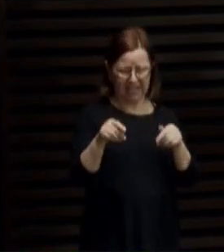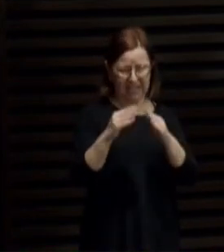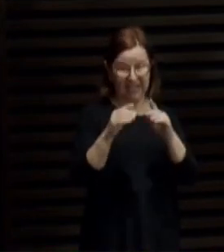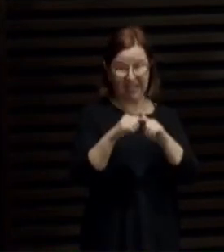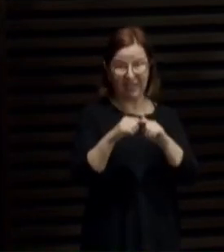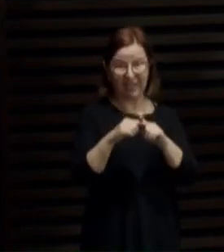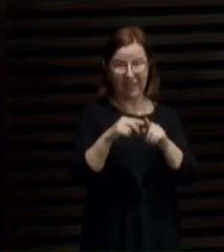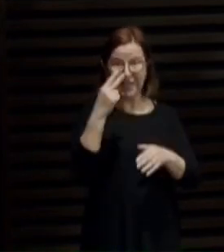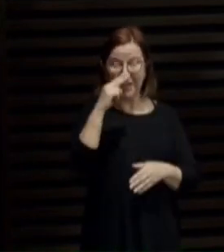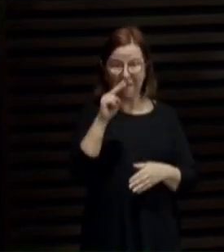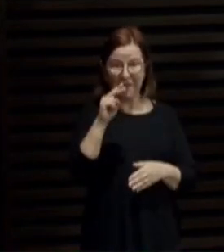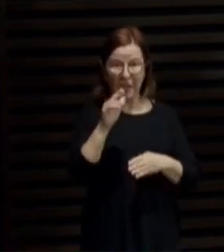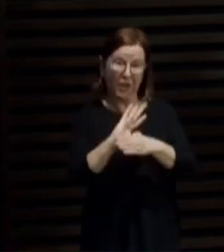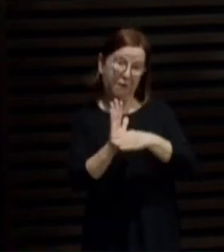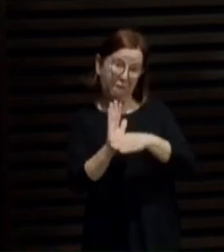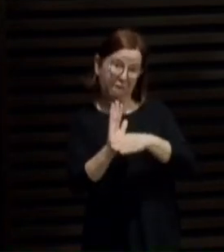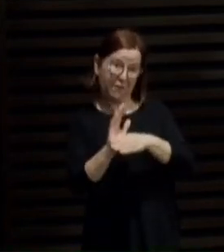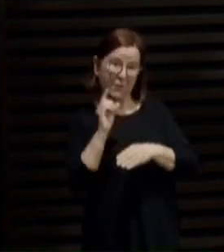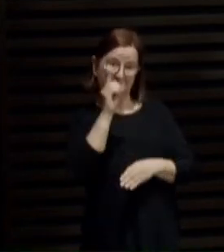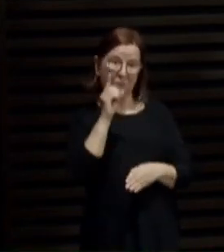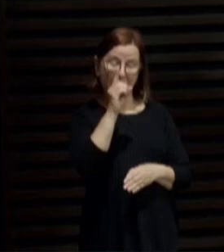filme domingo à tarde.